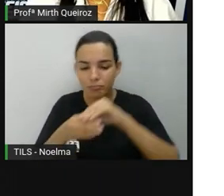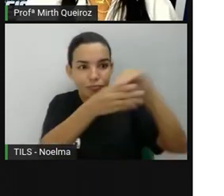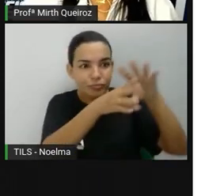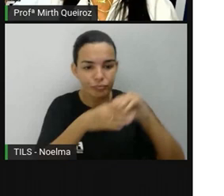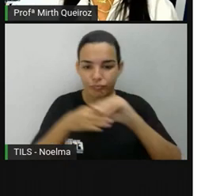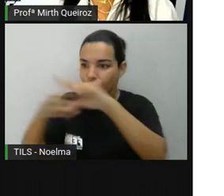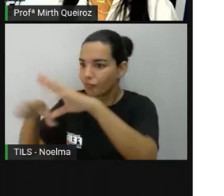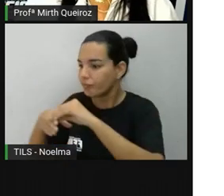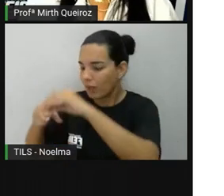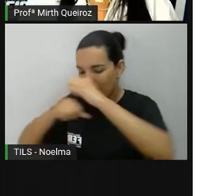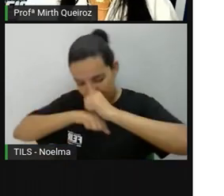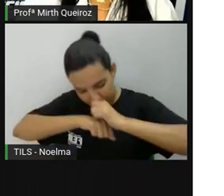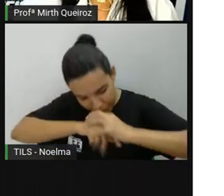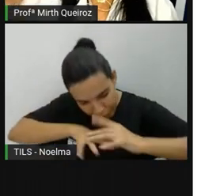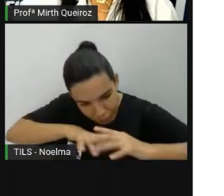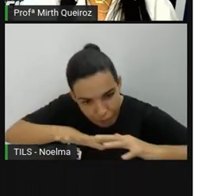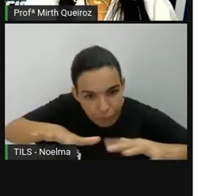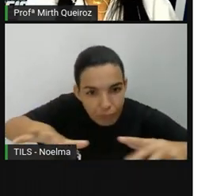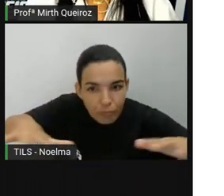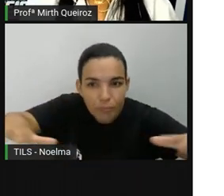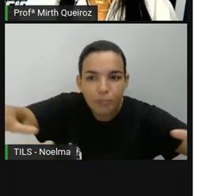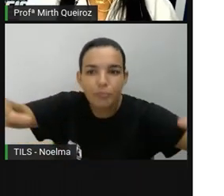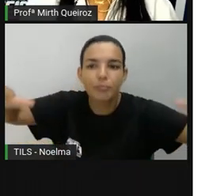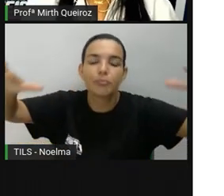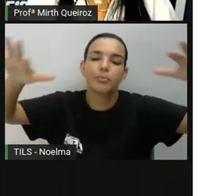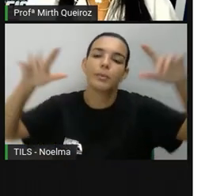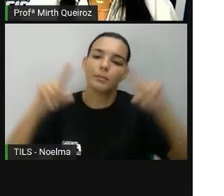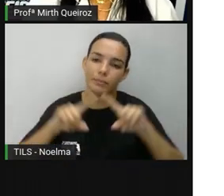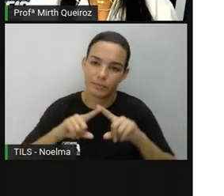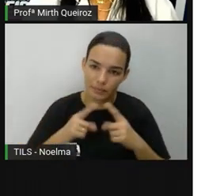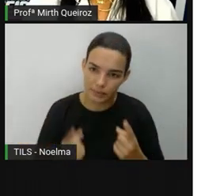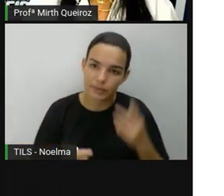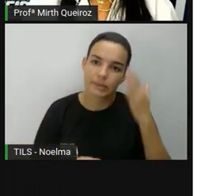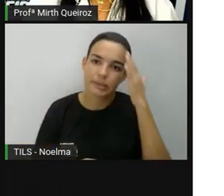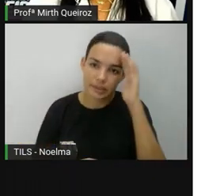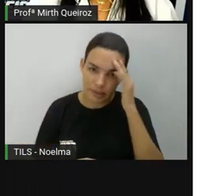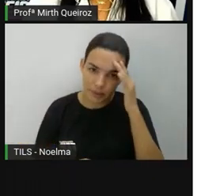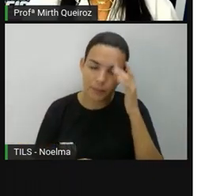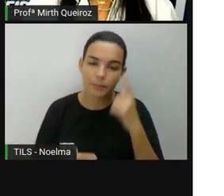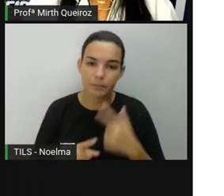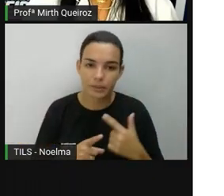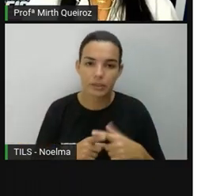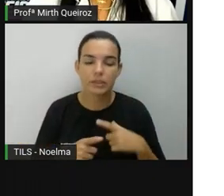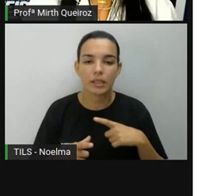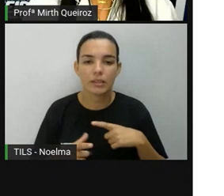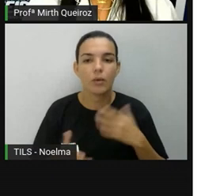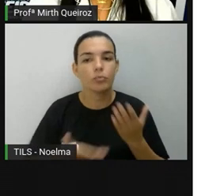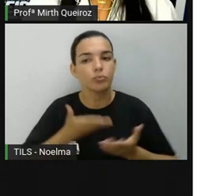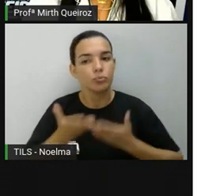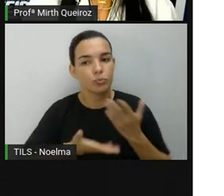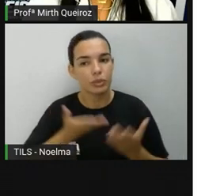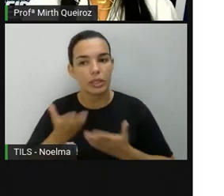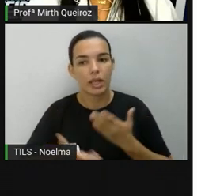amigos deles, que assim vai disseminando, disseminando. E aí, quando vocês